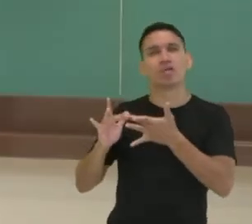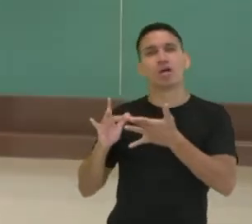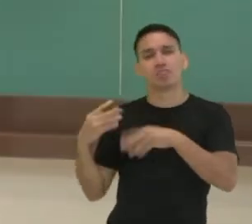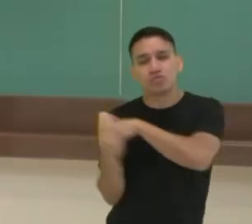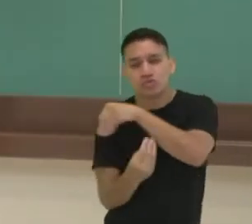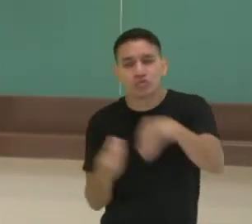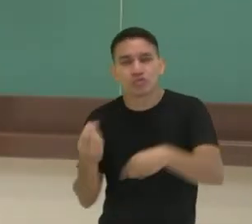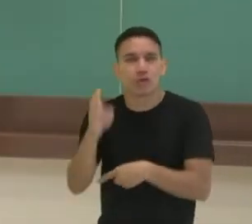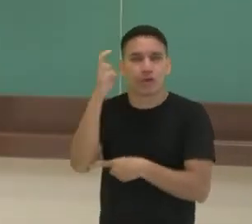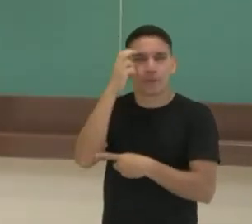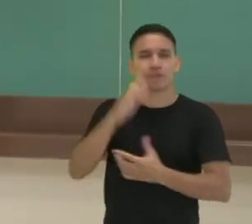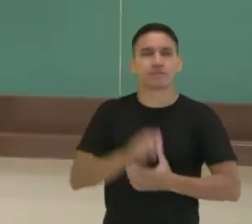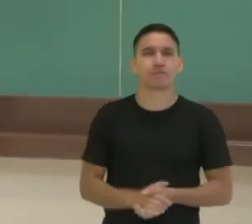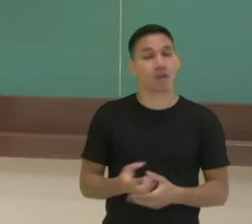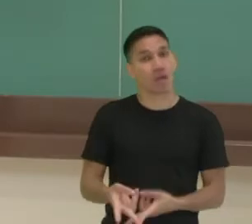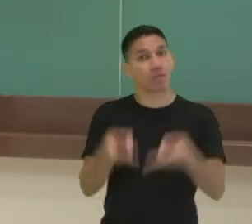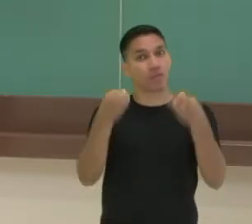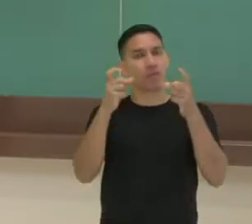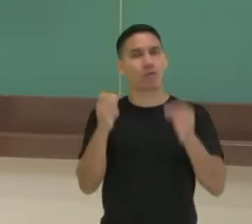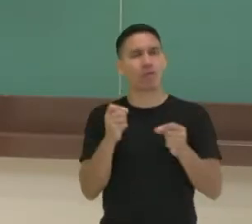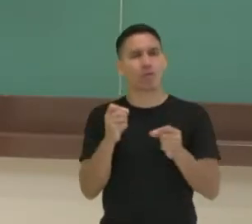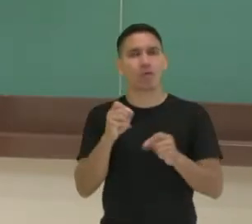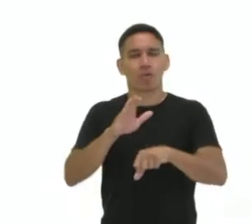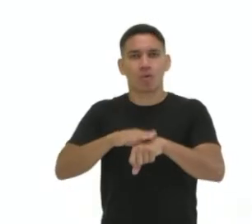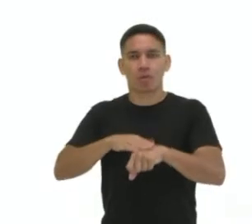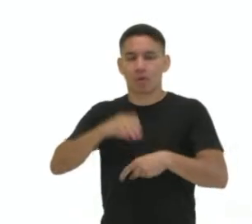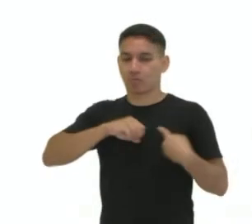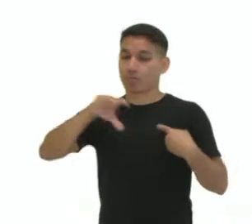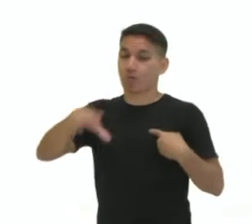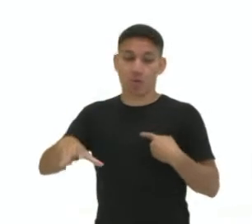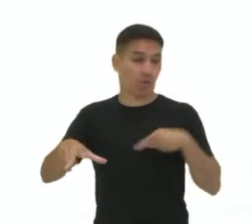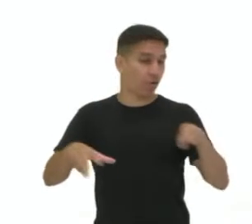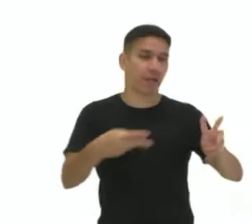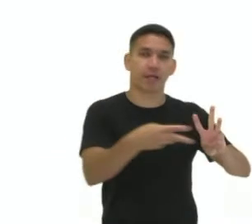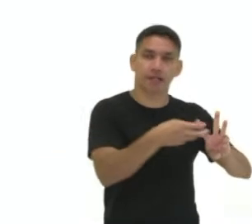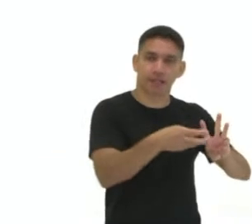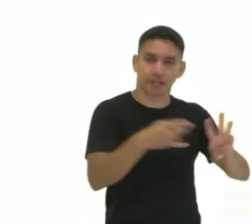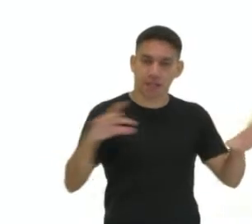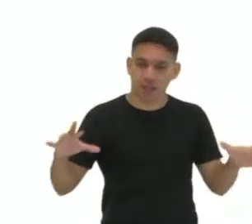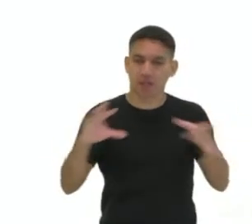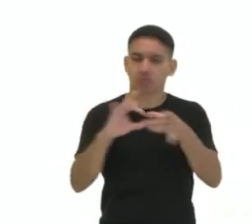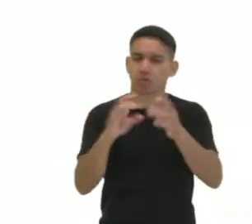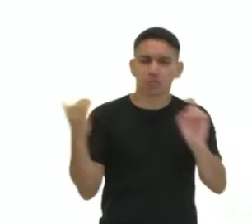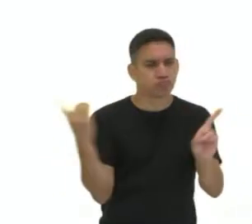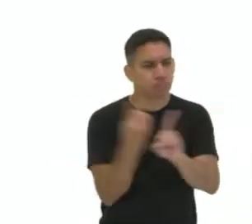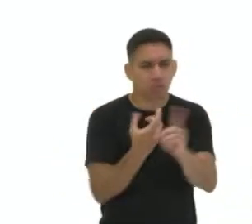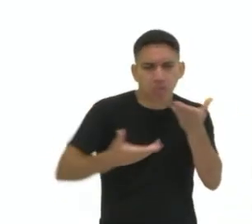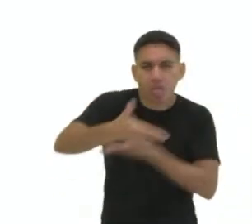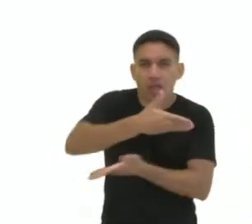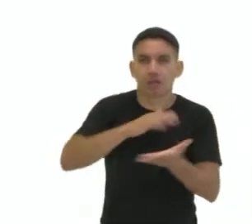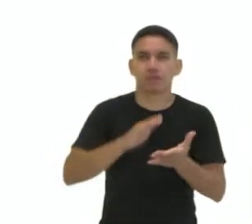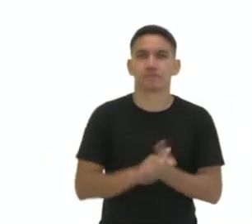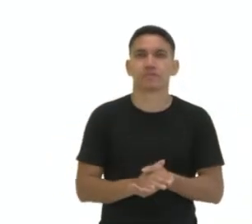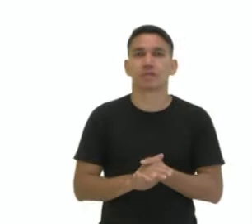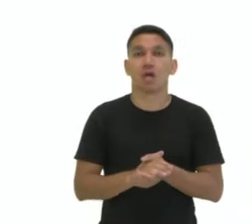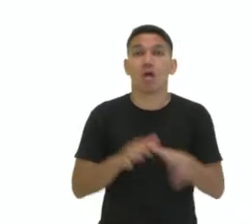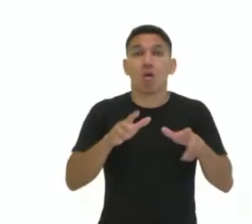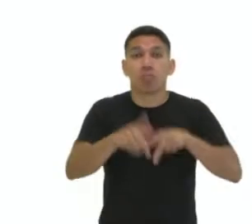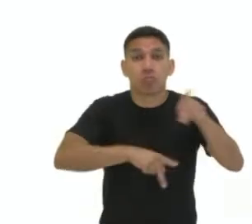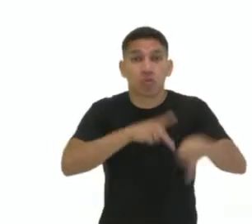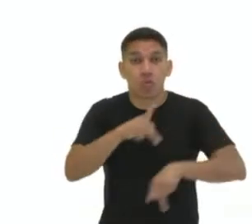Veja, o encontro entre indígenas e portugueses. Os povos tupis expandiram-se por meio de guerras